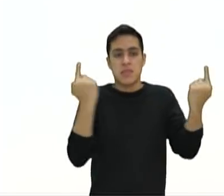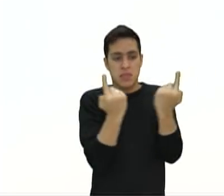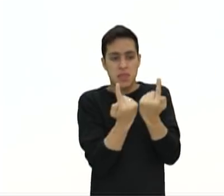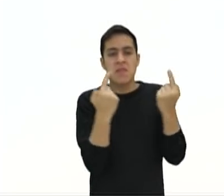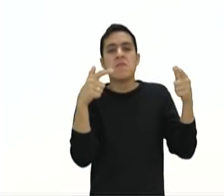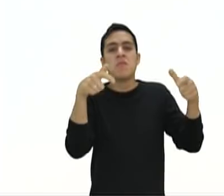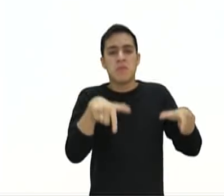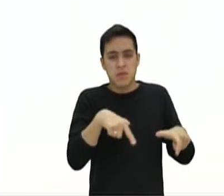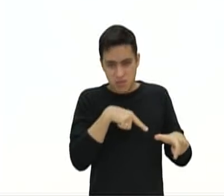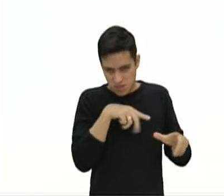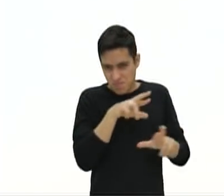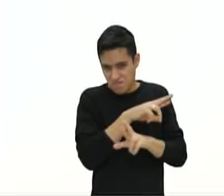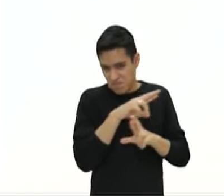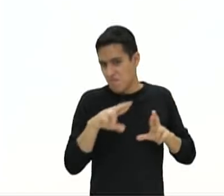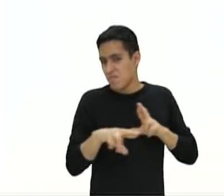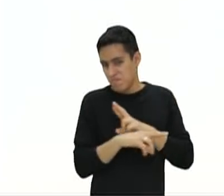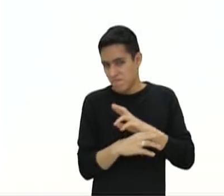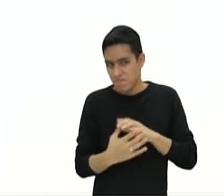determinada região.